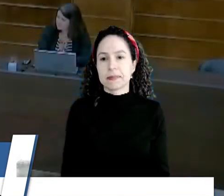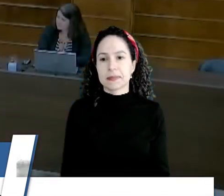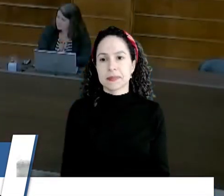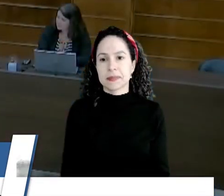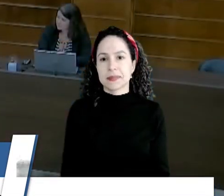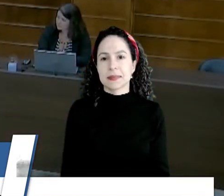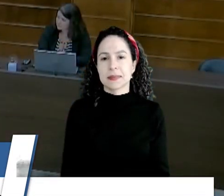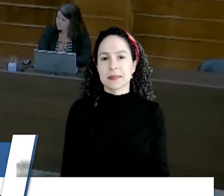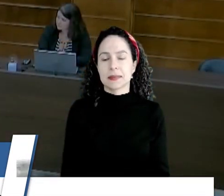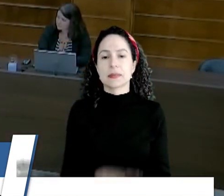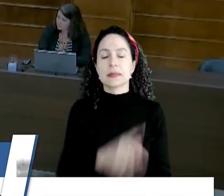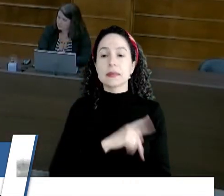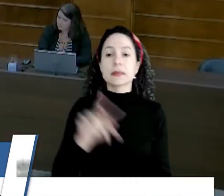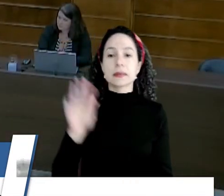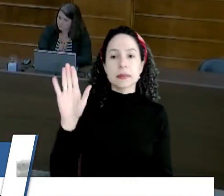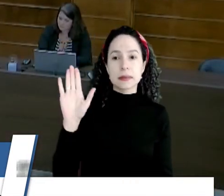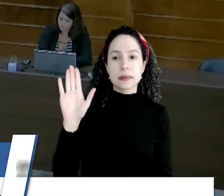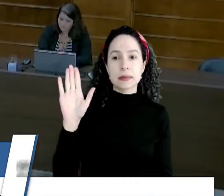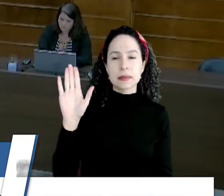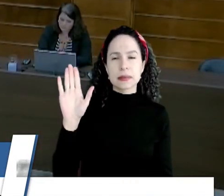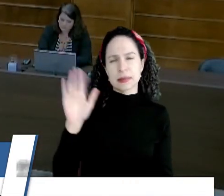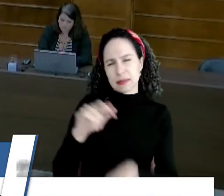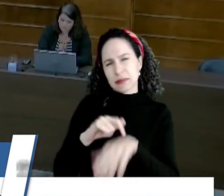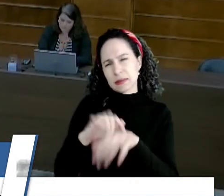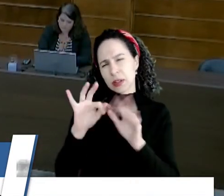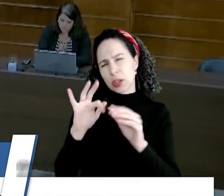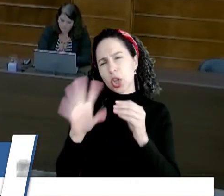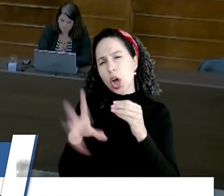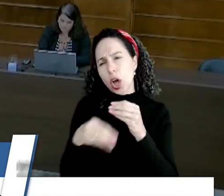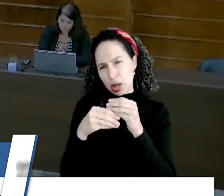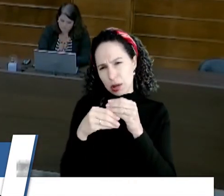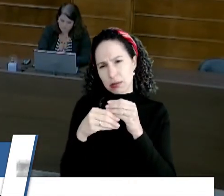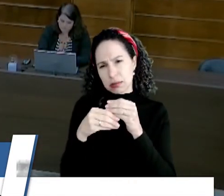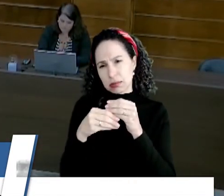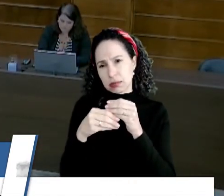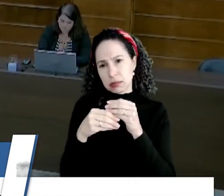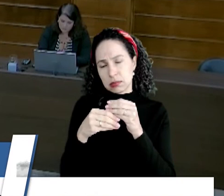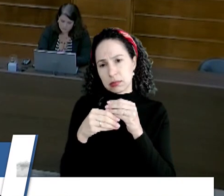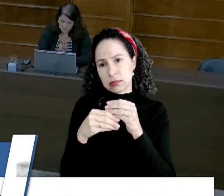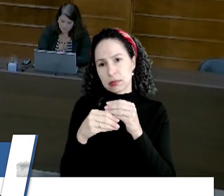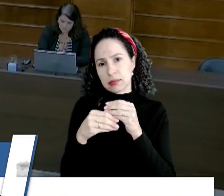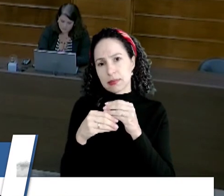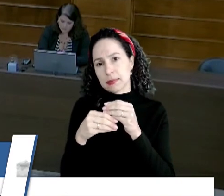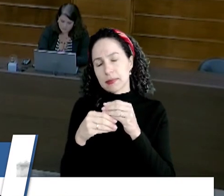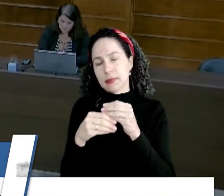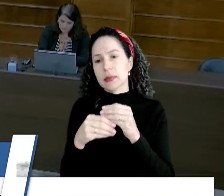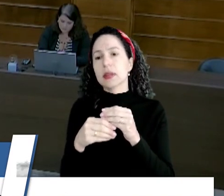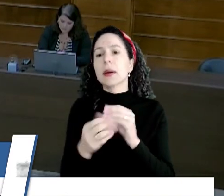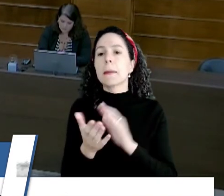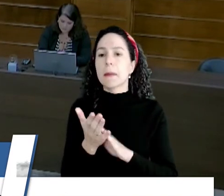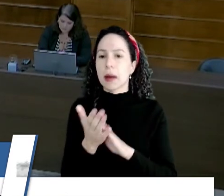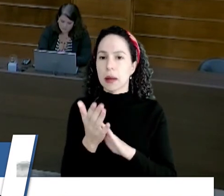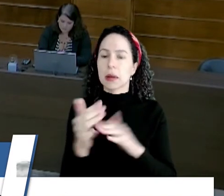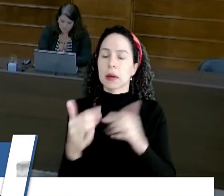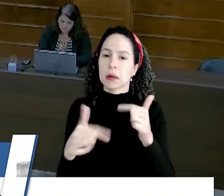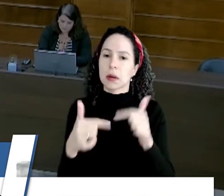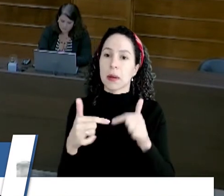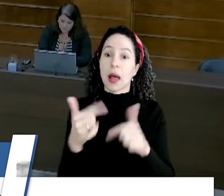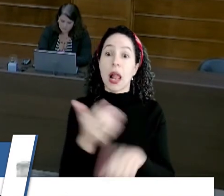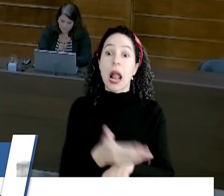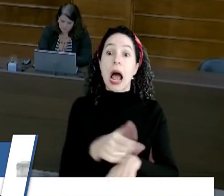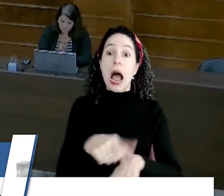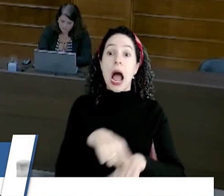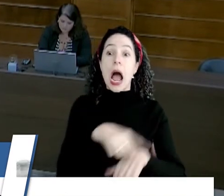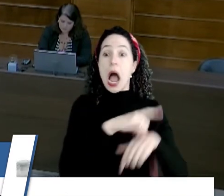Presidente, deu tempo, mas só para complementar a Aline isso aqui. Parabenizar, Aline, pelo trabalho que você faz. Eu falo muito antes da política. Conheço